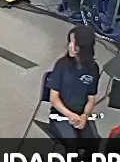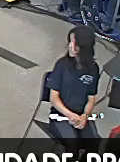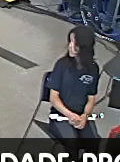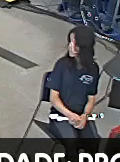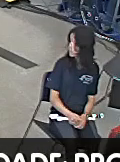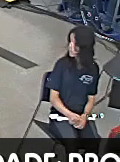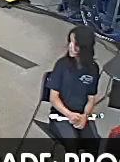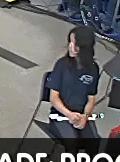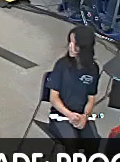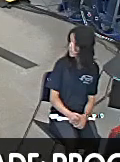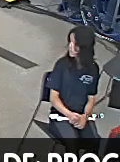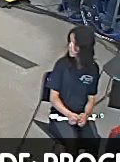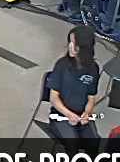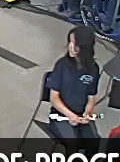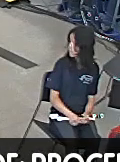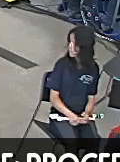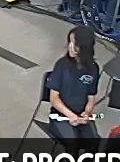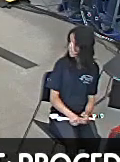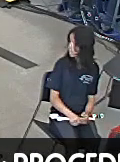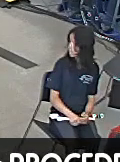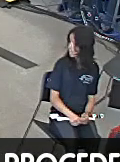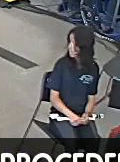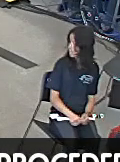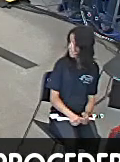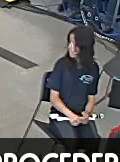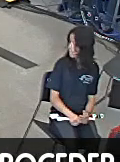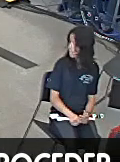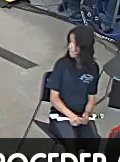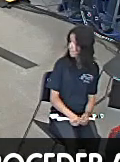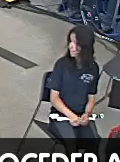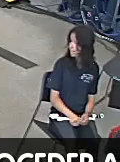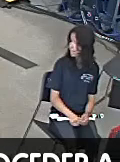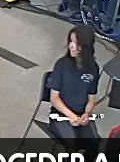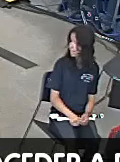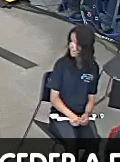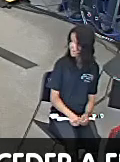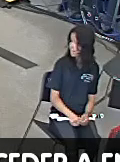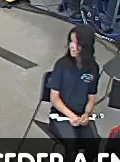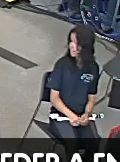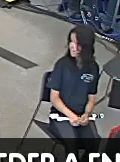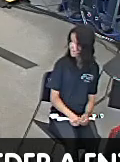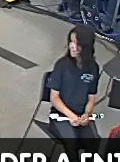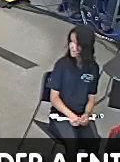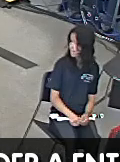de perseverança nesse trabalho, que, em nome do Evangelho,